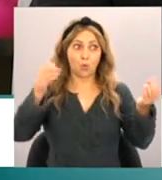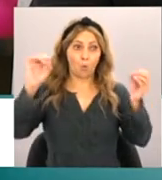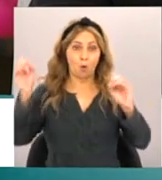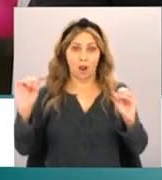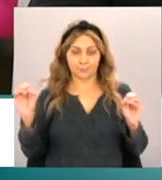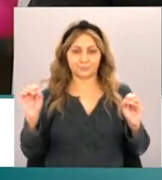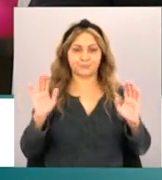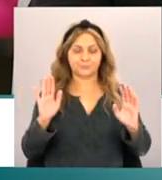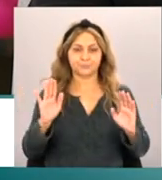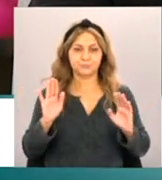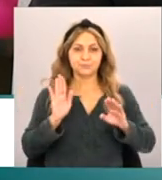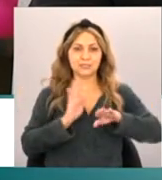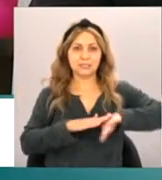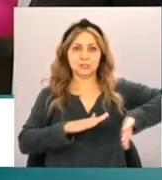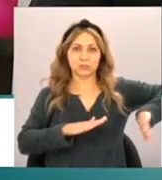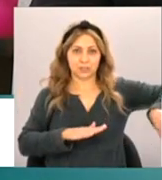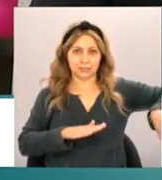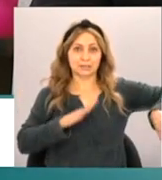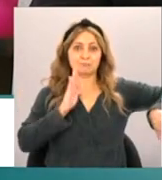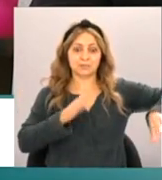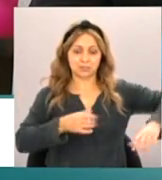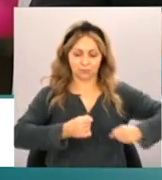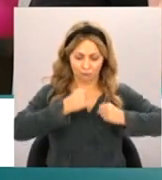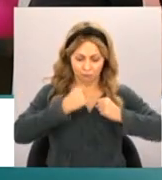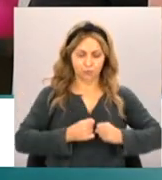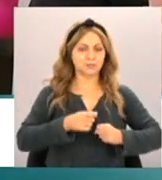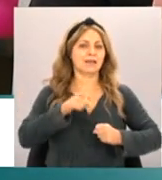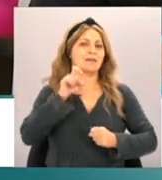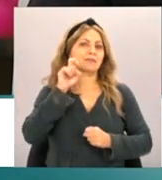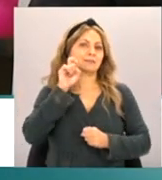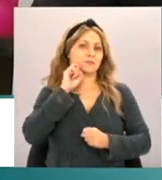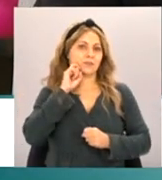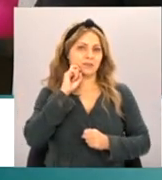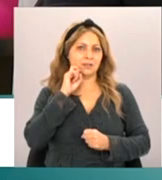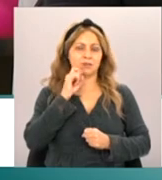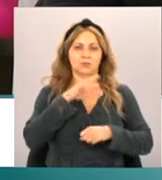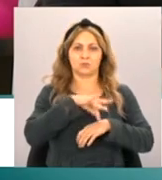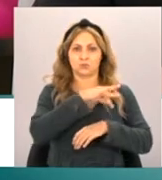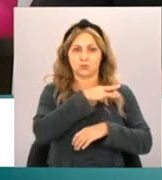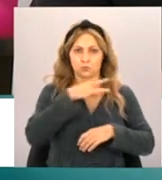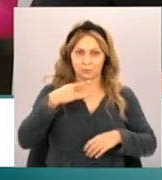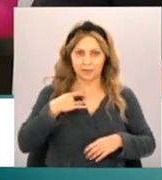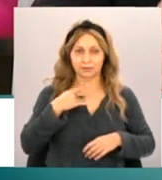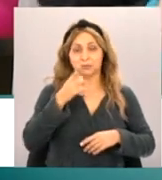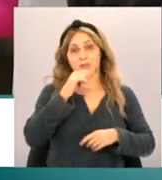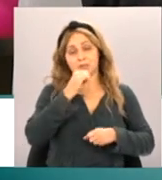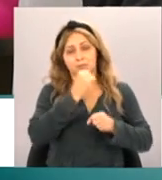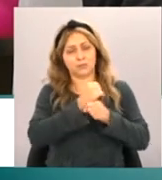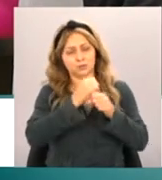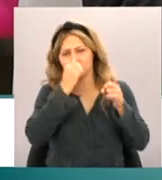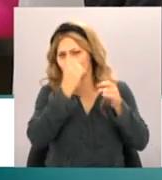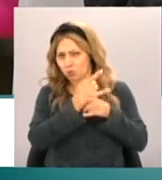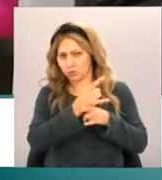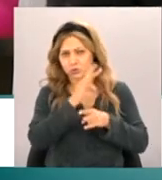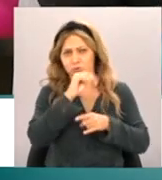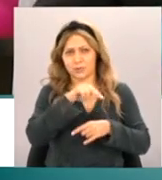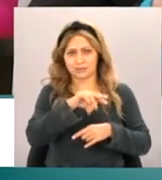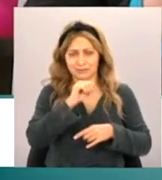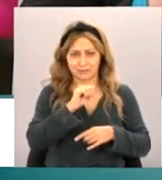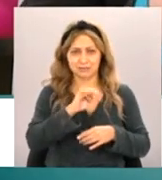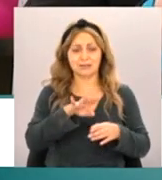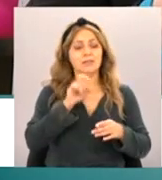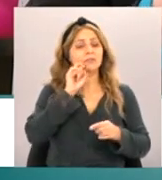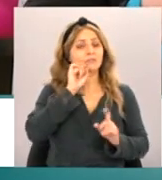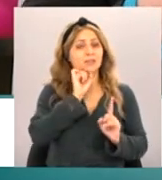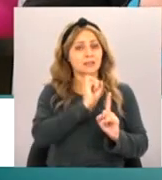enorme força a proteger os profissionais do SNS e novas condições e quando olho para o problema do livro este para falar divergências